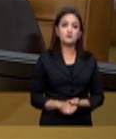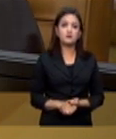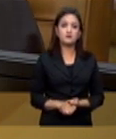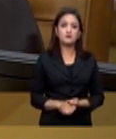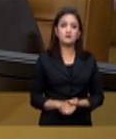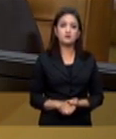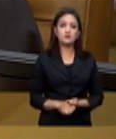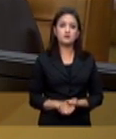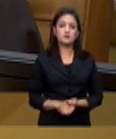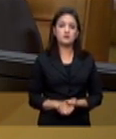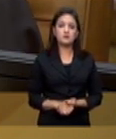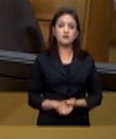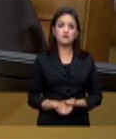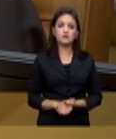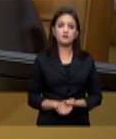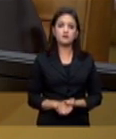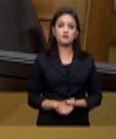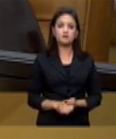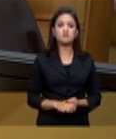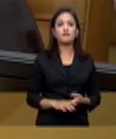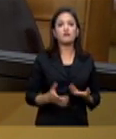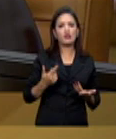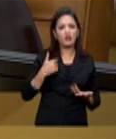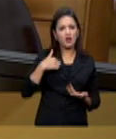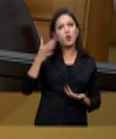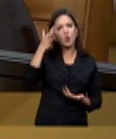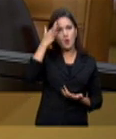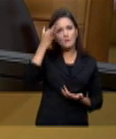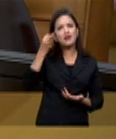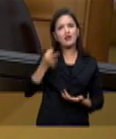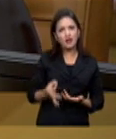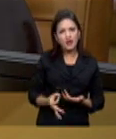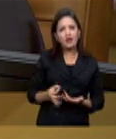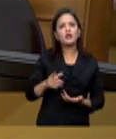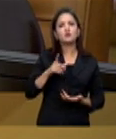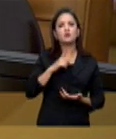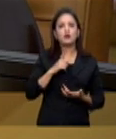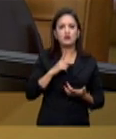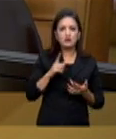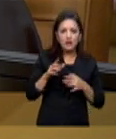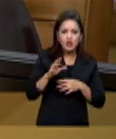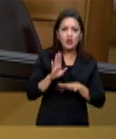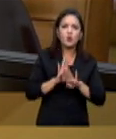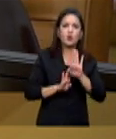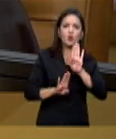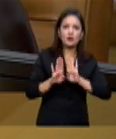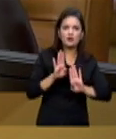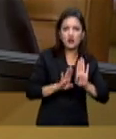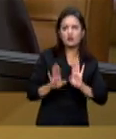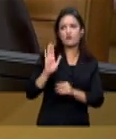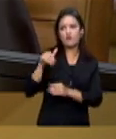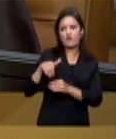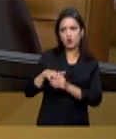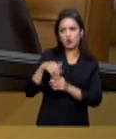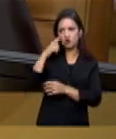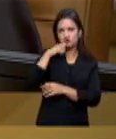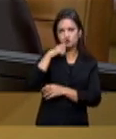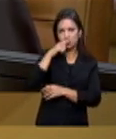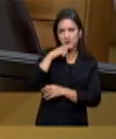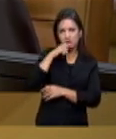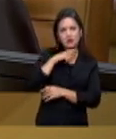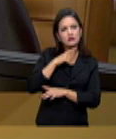relação aos cuidados trazidos no voto do eminente relator, no sentido de bem delimitar